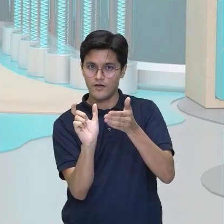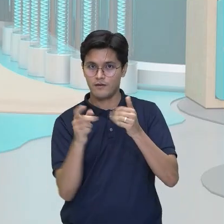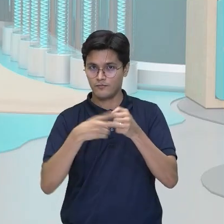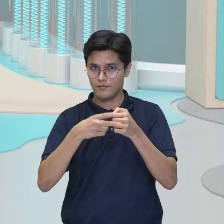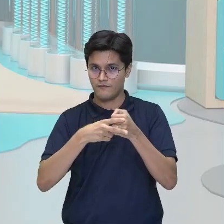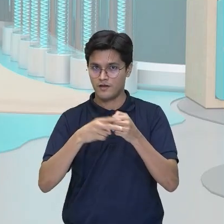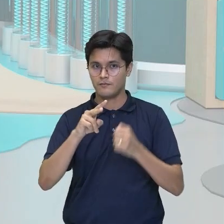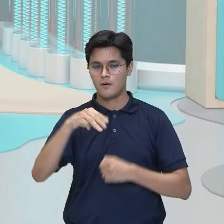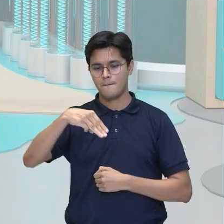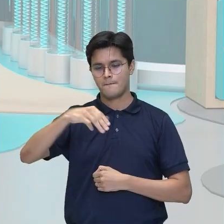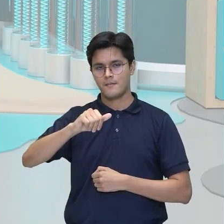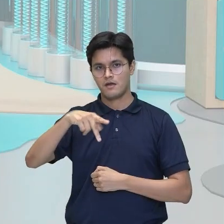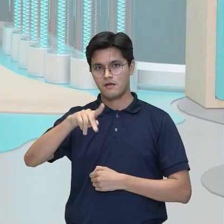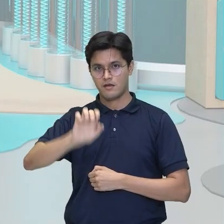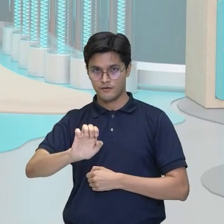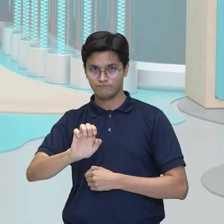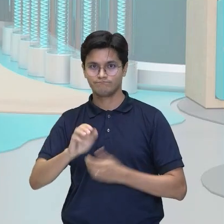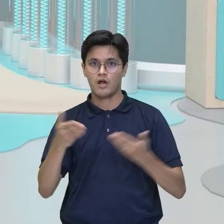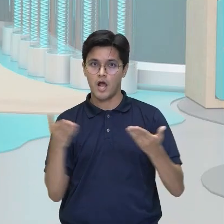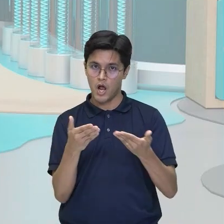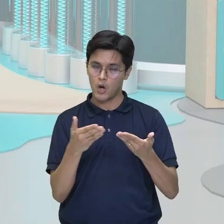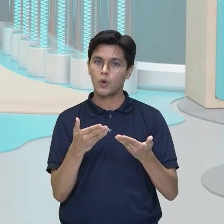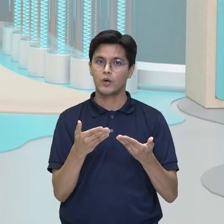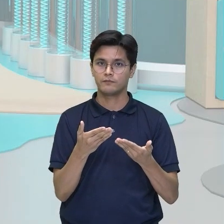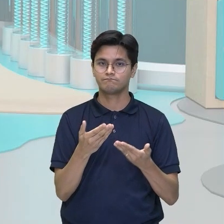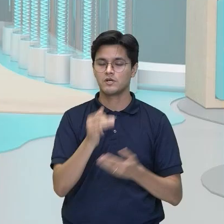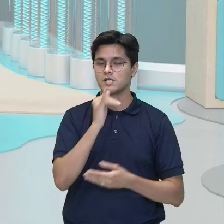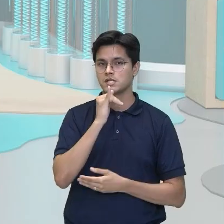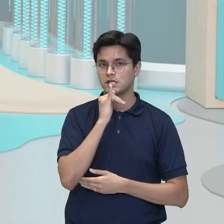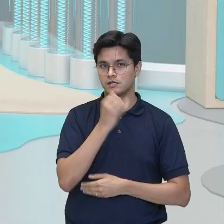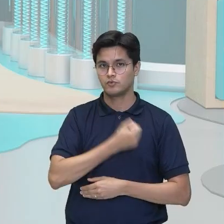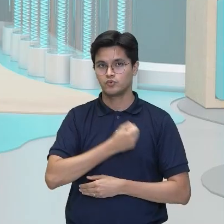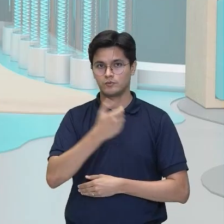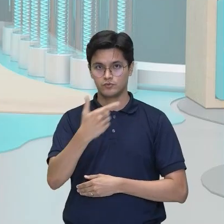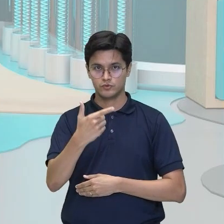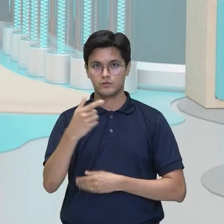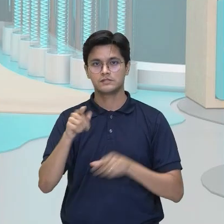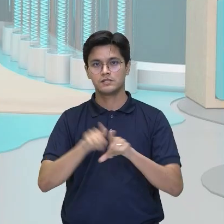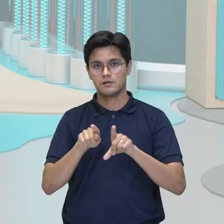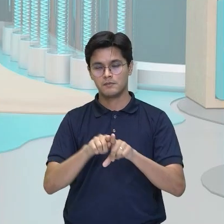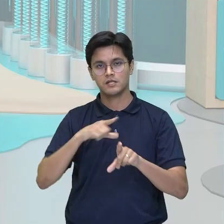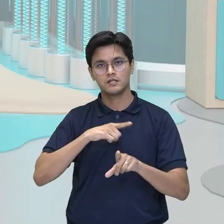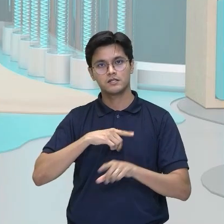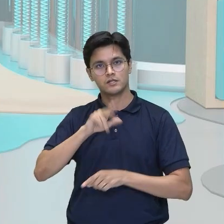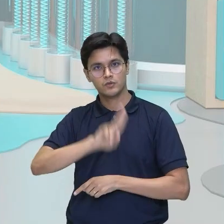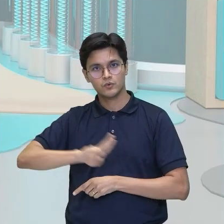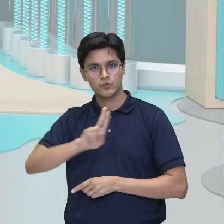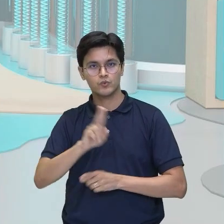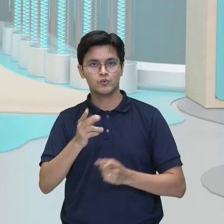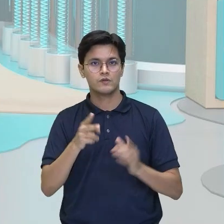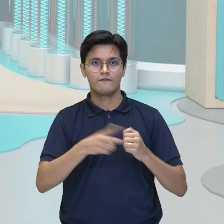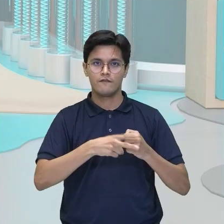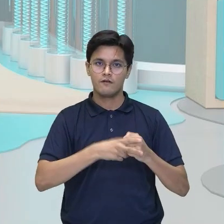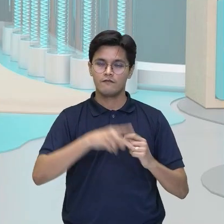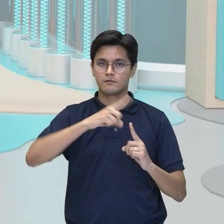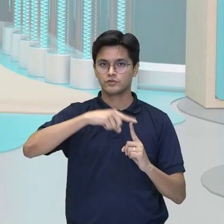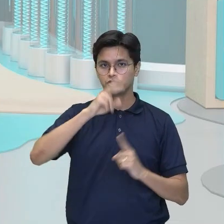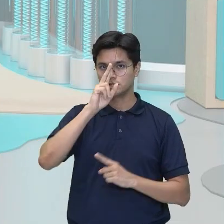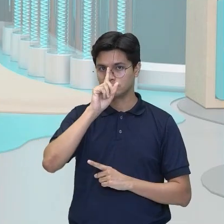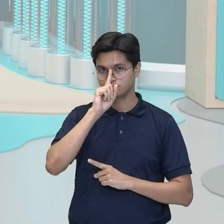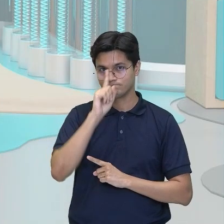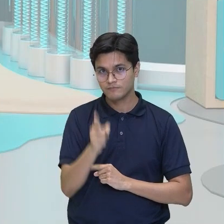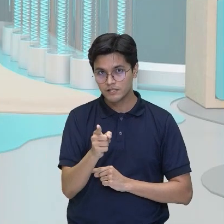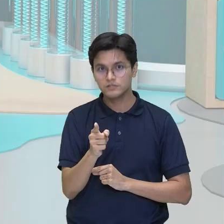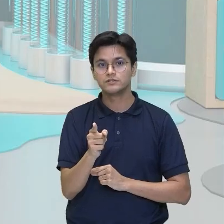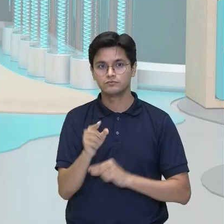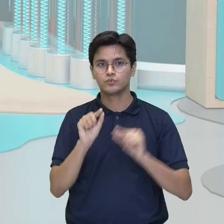tá? A number two. Temos o uso do imperativo também, go hiking, que é o quê?